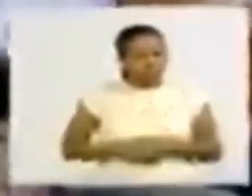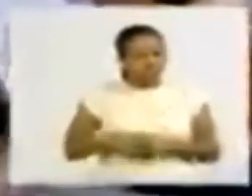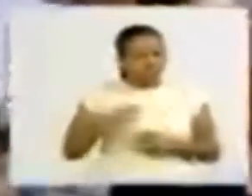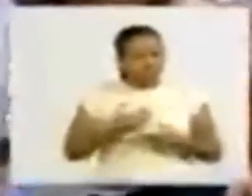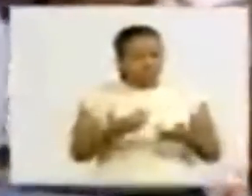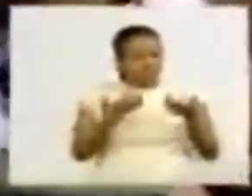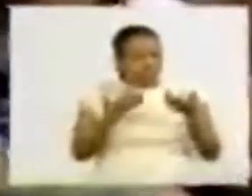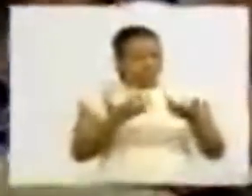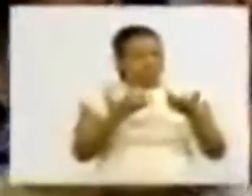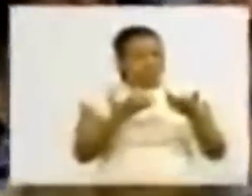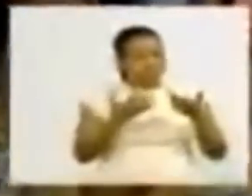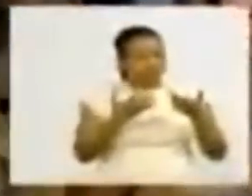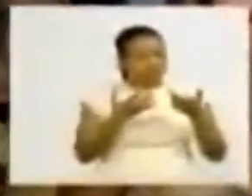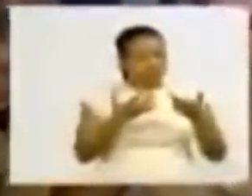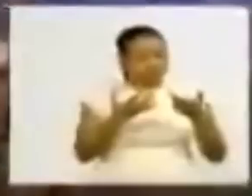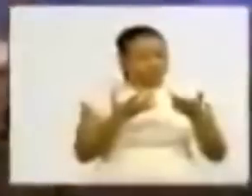senão redescobrir